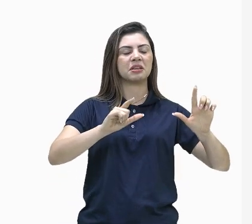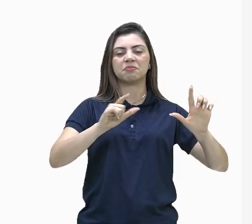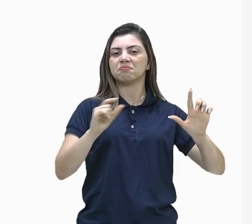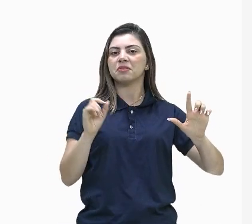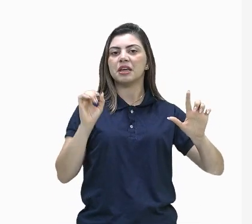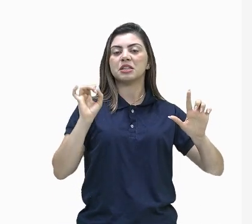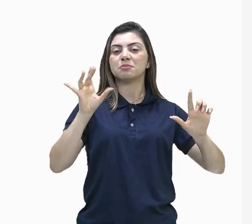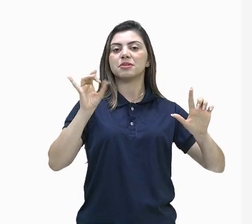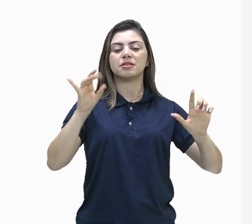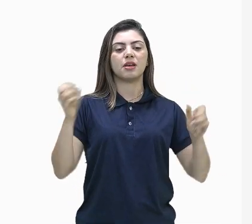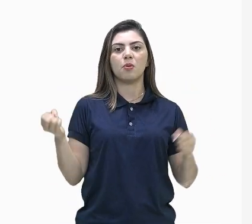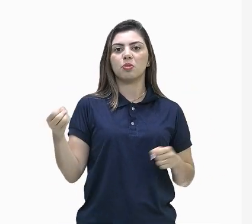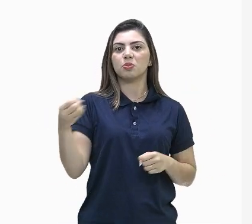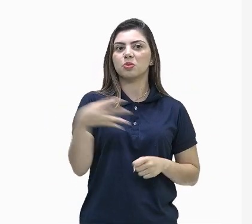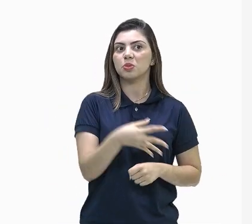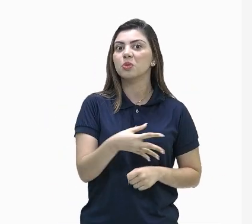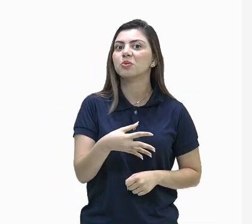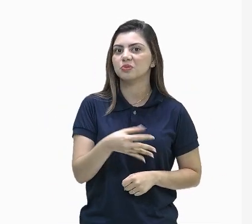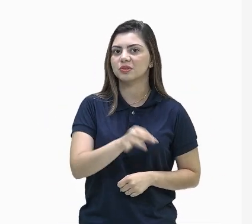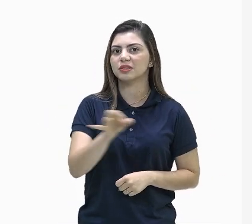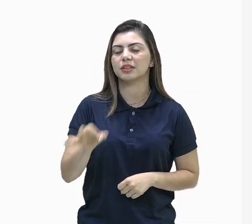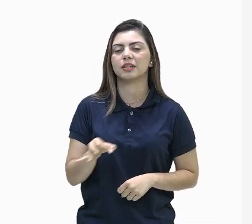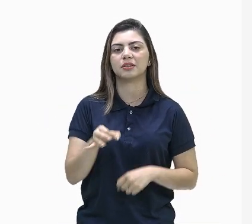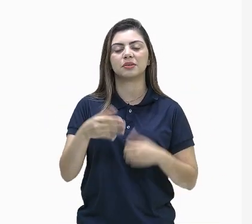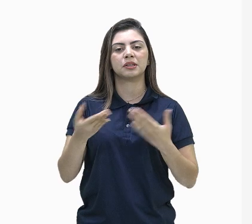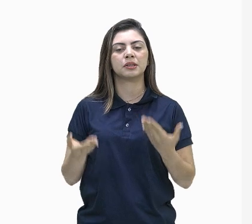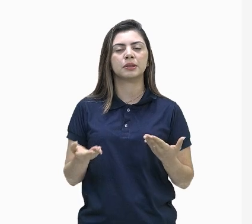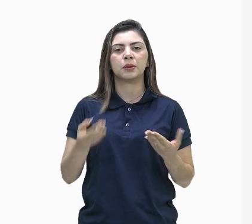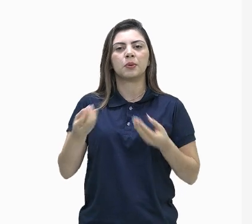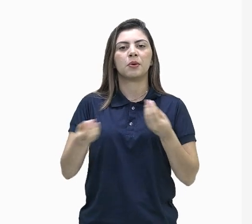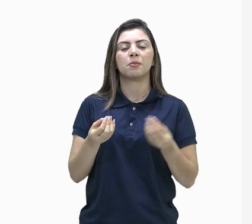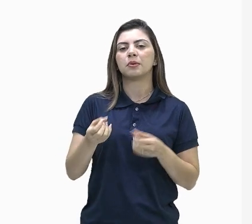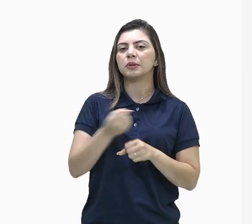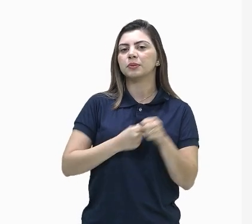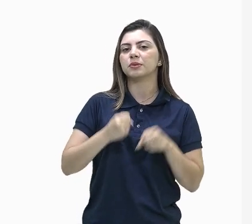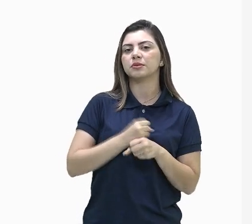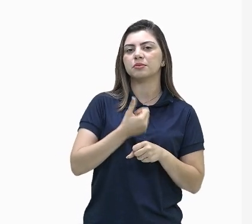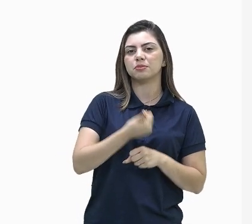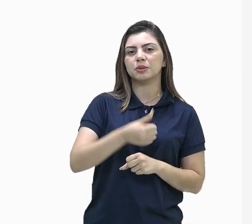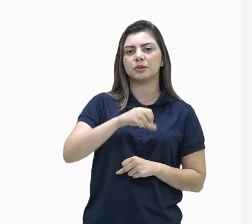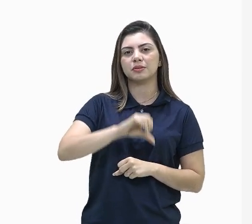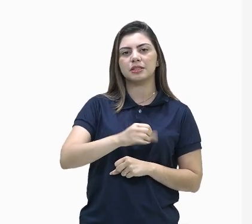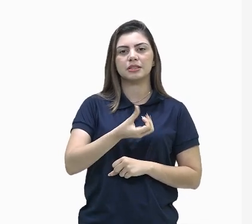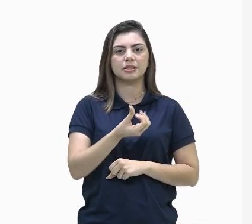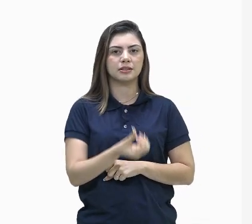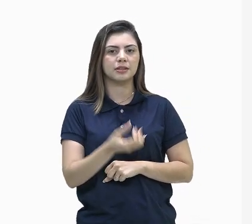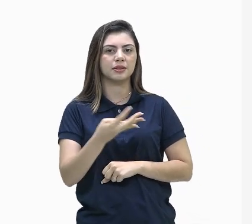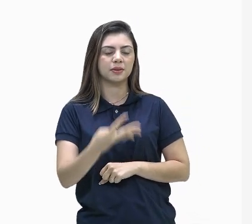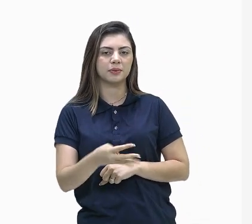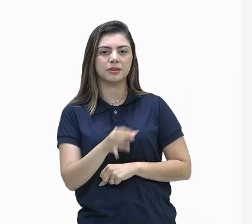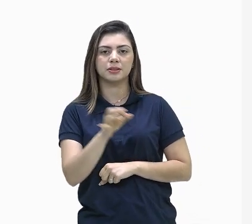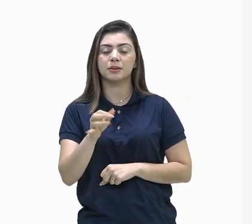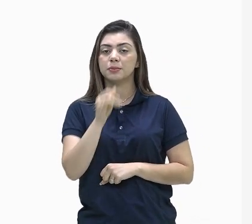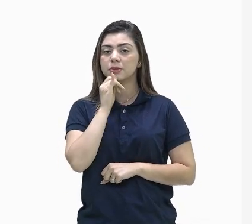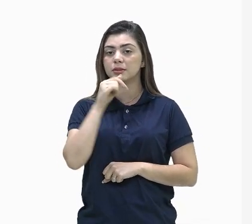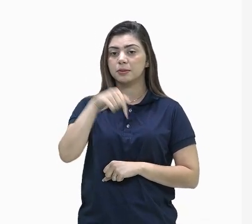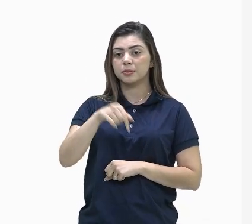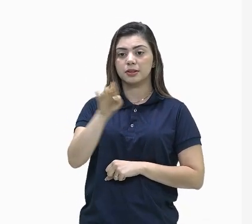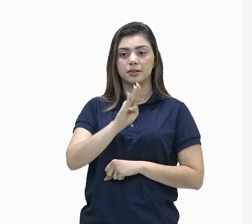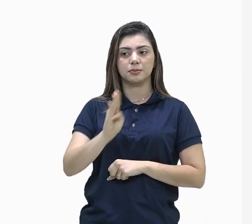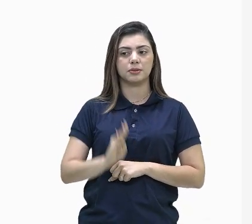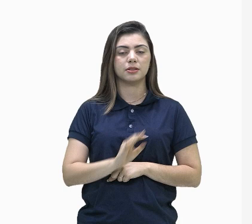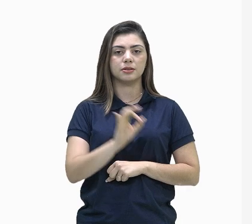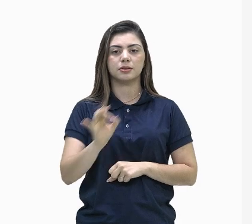era uma novidade gigante lá nos anos de 1964, por exemplo, aqui no nosso Brasil,